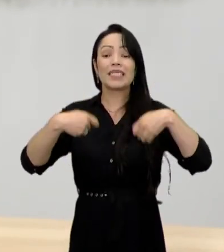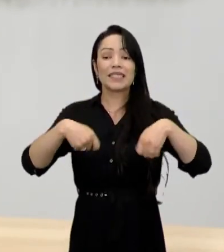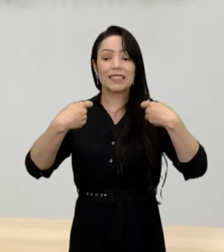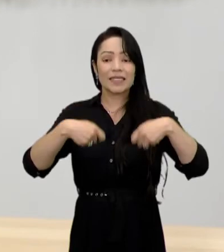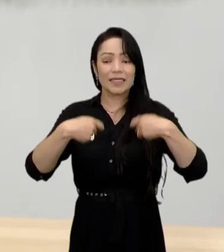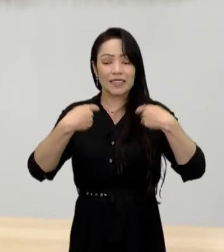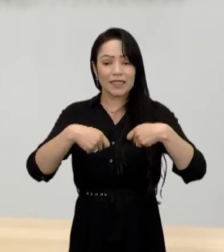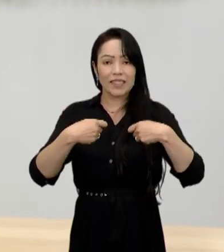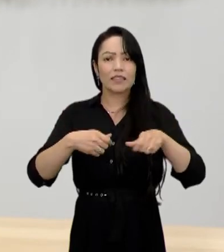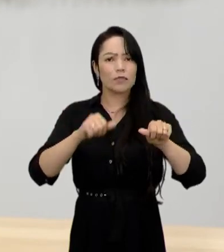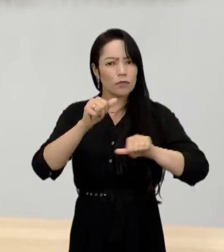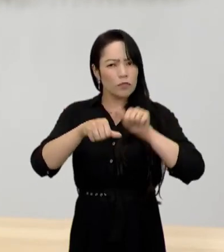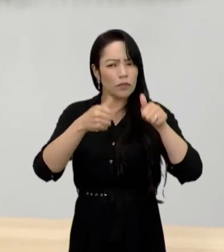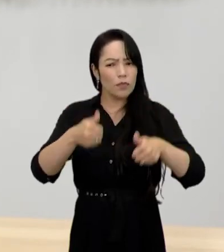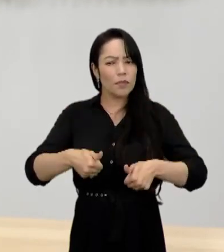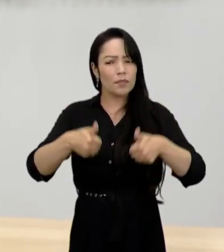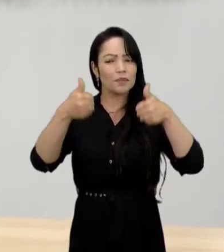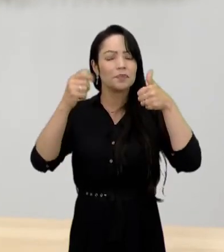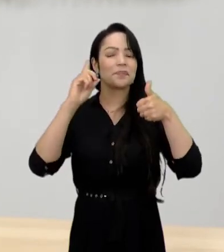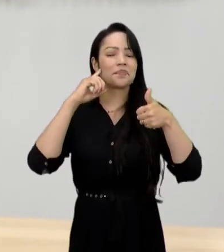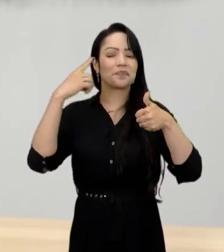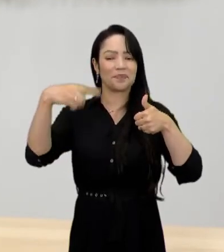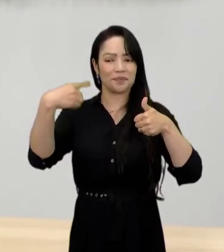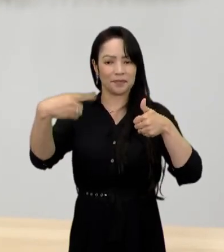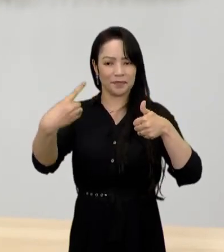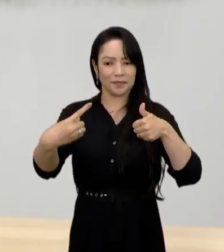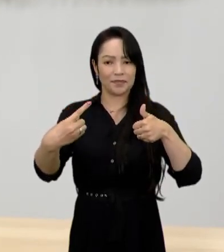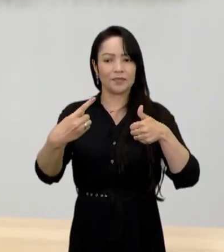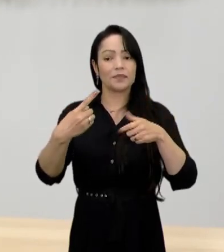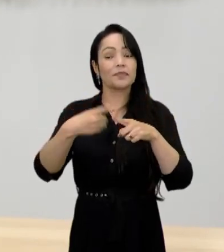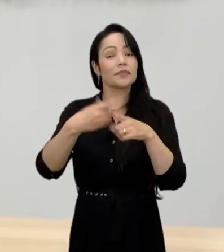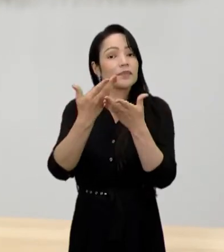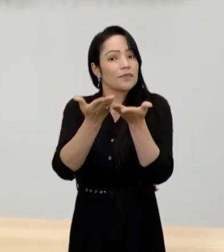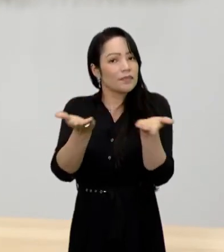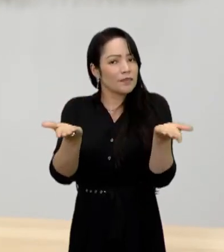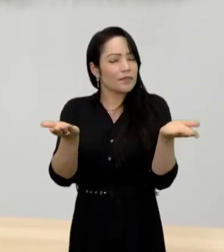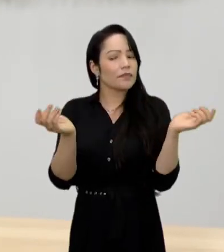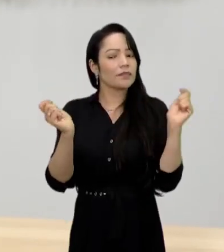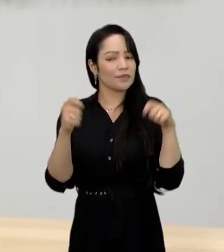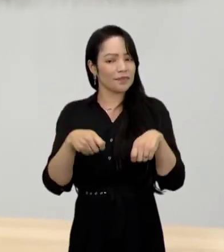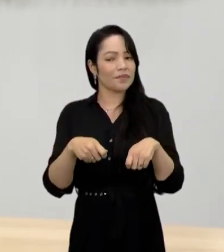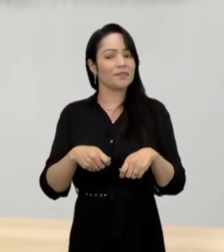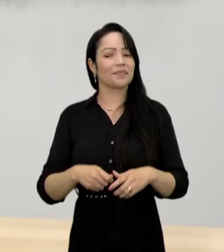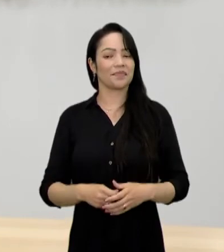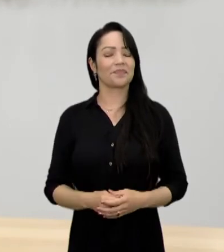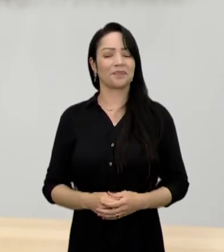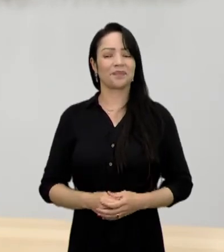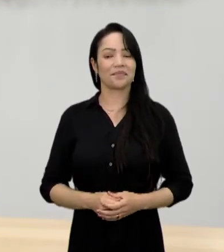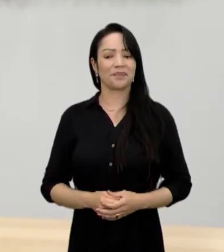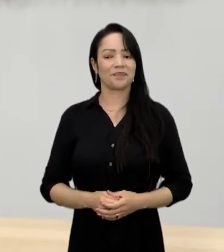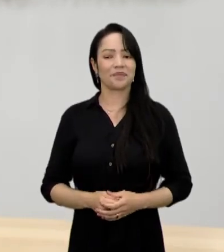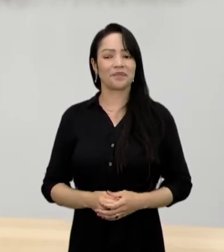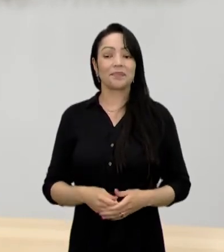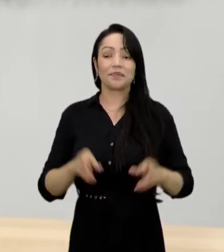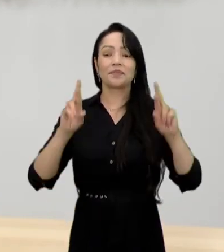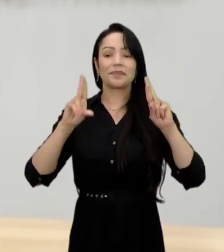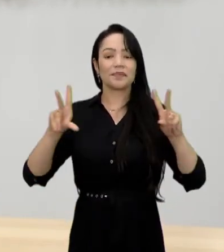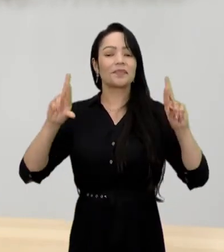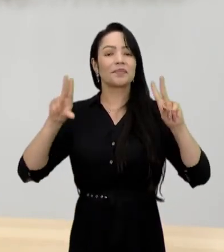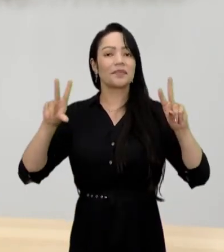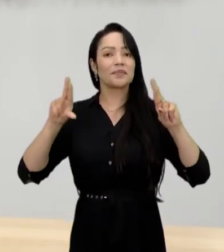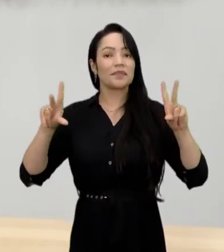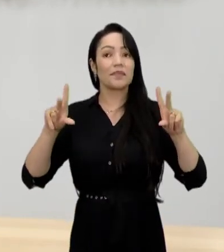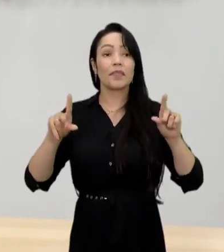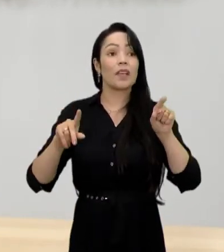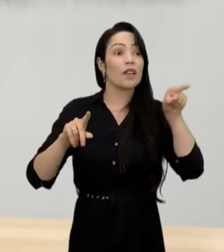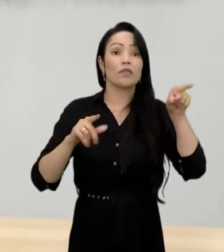precisam se aperfeiçoar a cada dia, porque vocês estão tendo a oportunidade. Sim. Né? Então, é diferente de alguém que